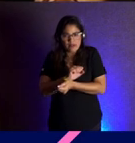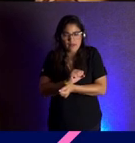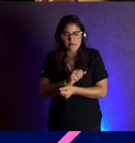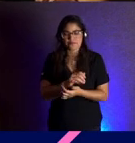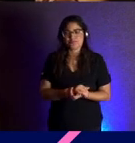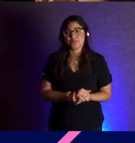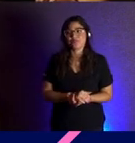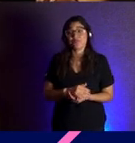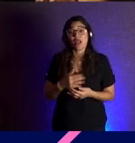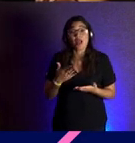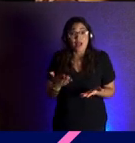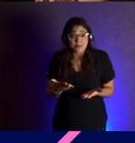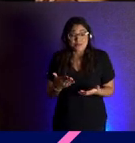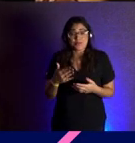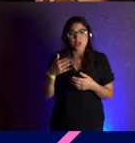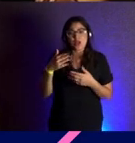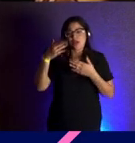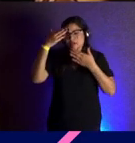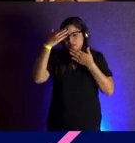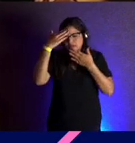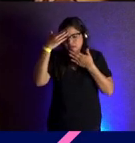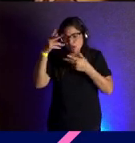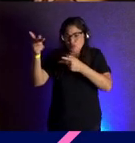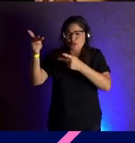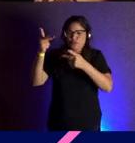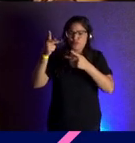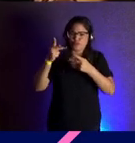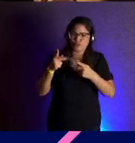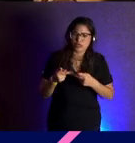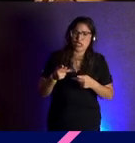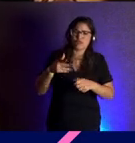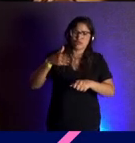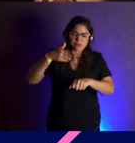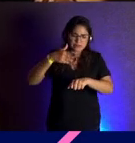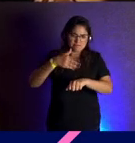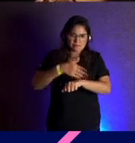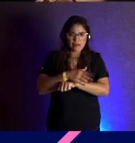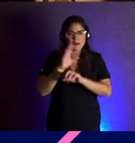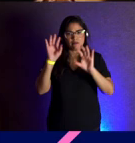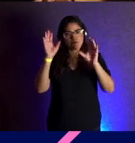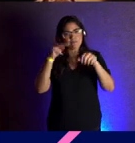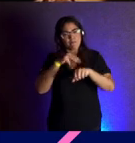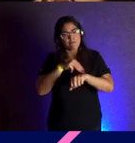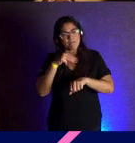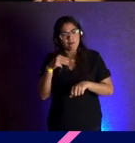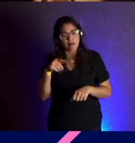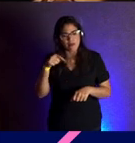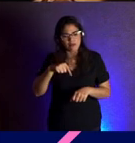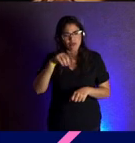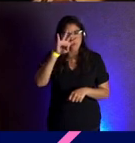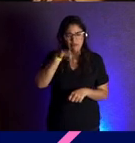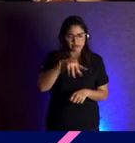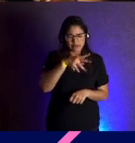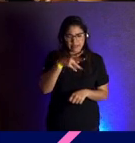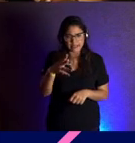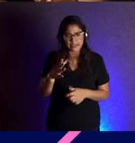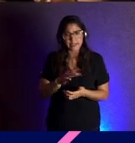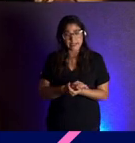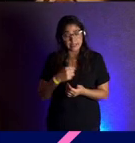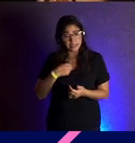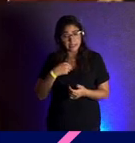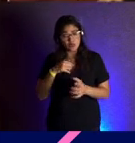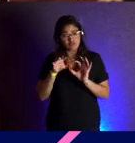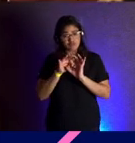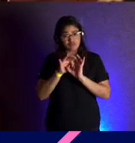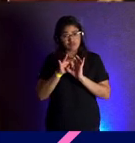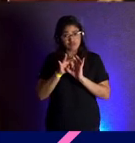convite, agradecer a oportunidade aqui de ouvir, de participar desse momento, desse painel. E estou à